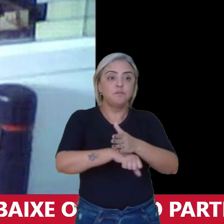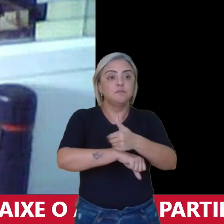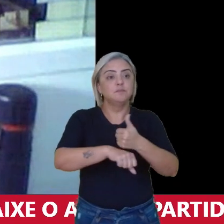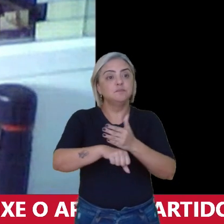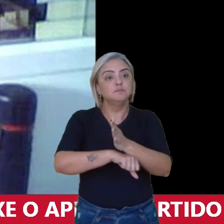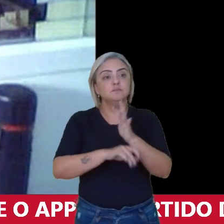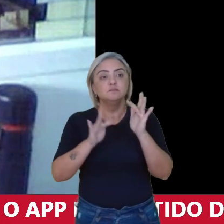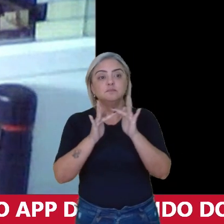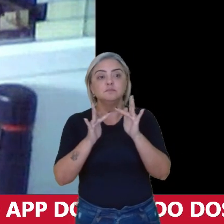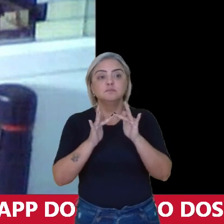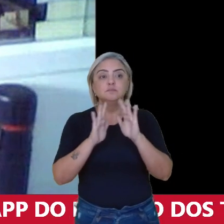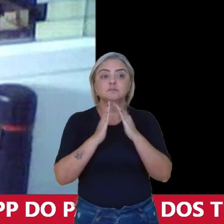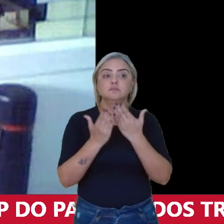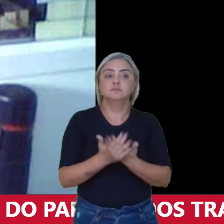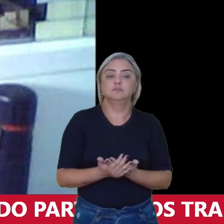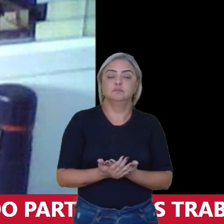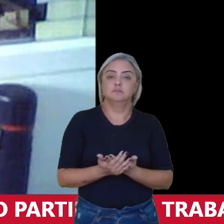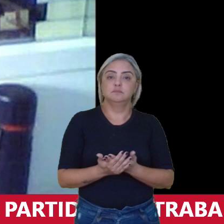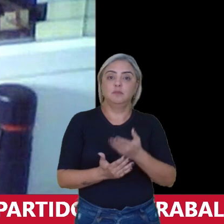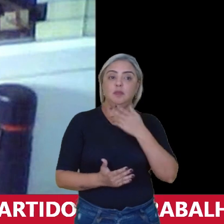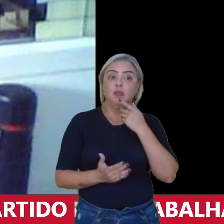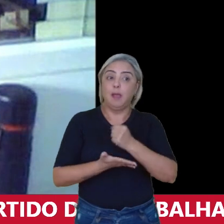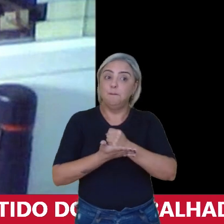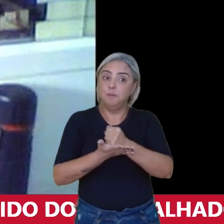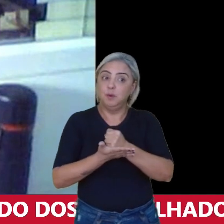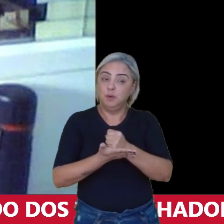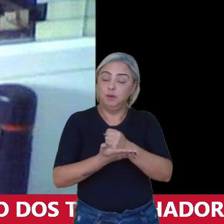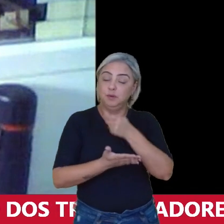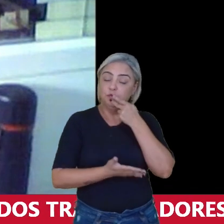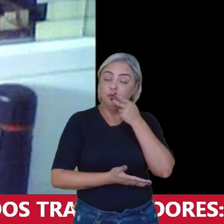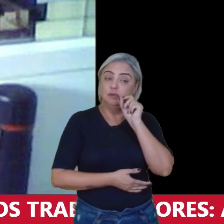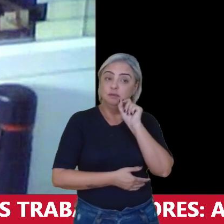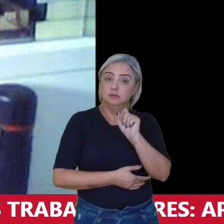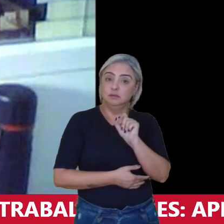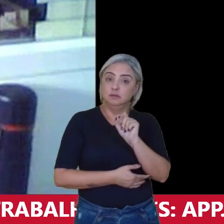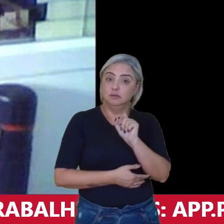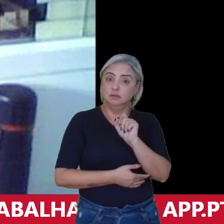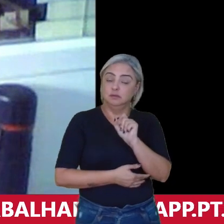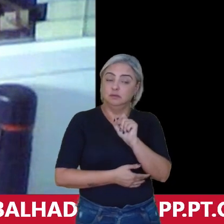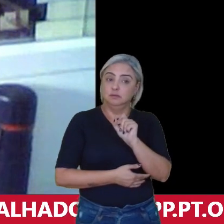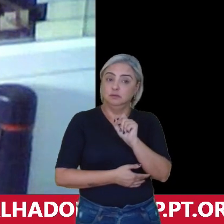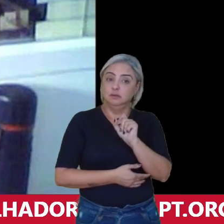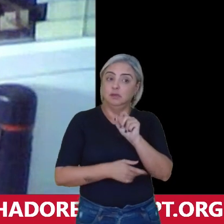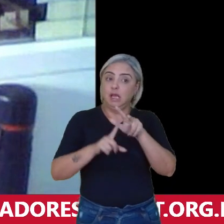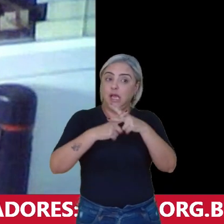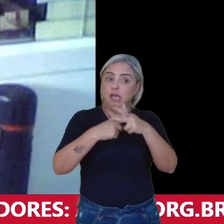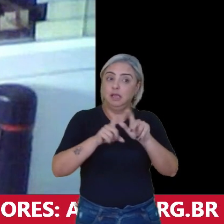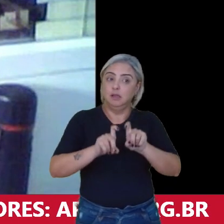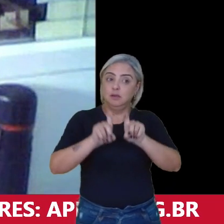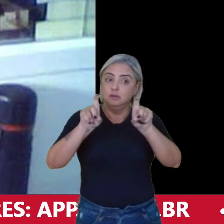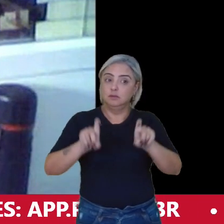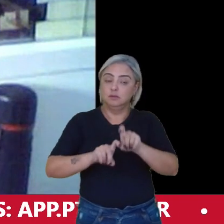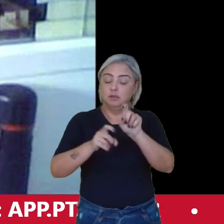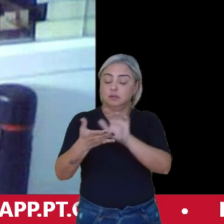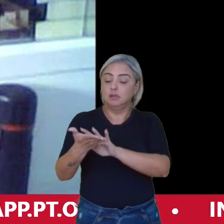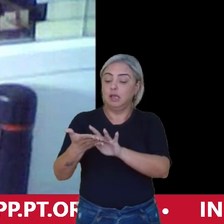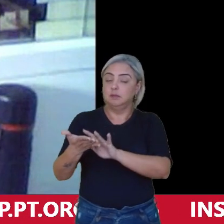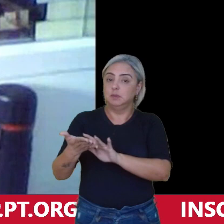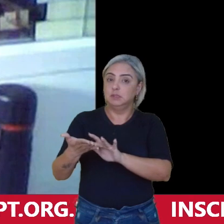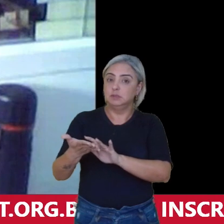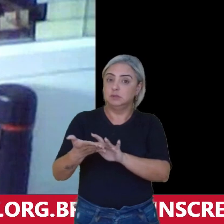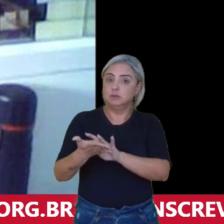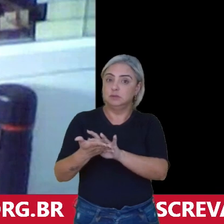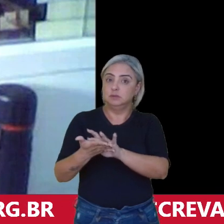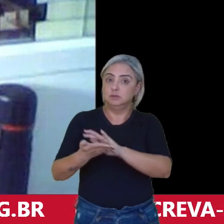e contato com a escola. Quando eu falo apoio, estou me referindo a equipamentos como tablets